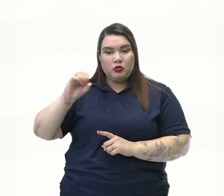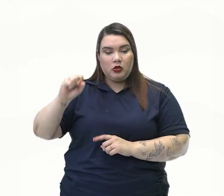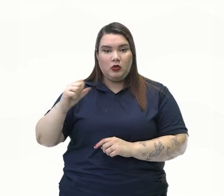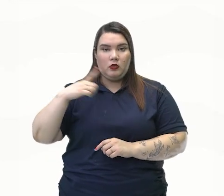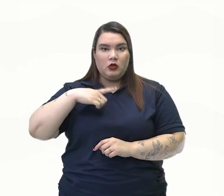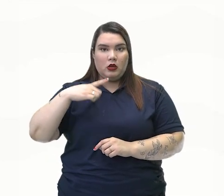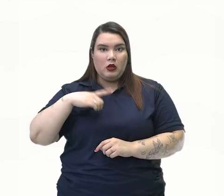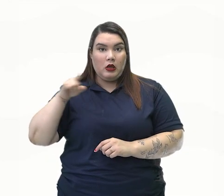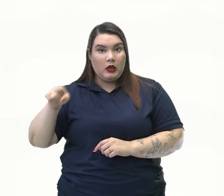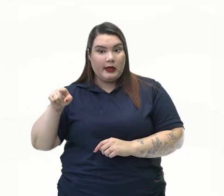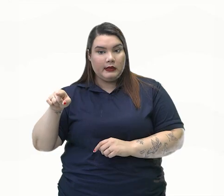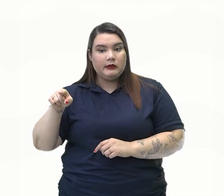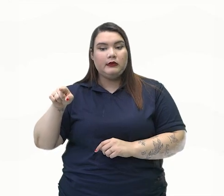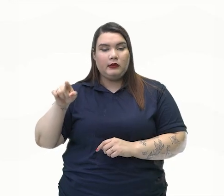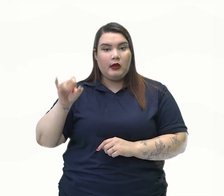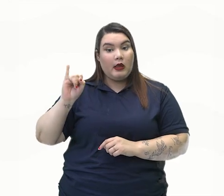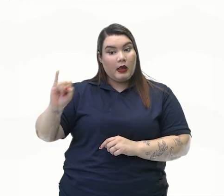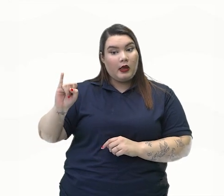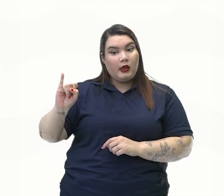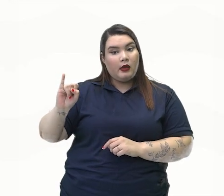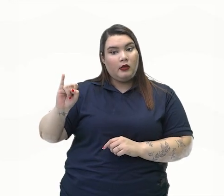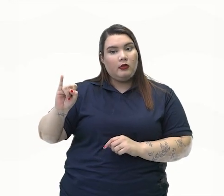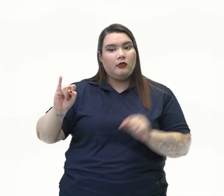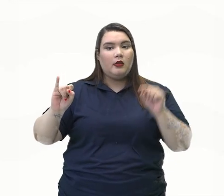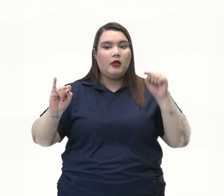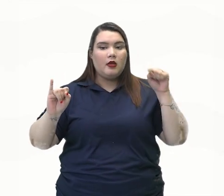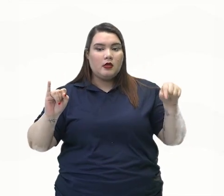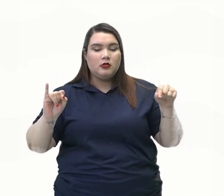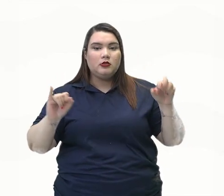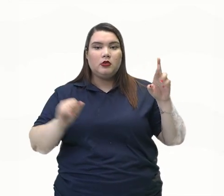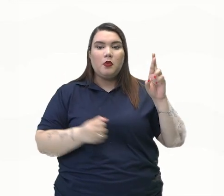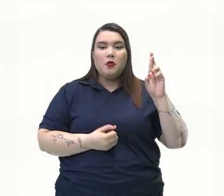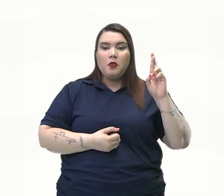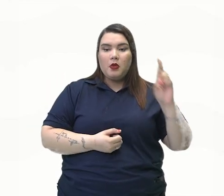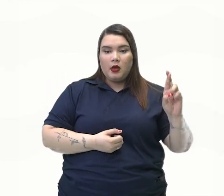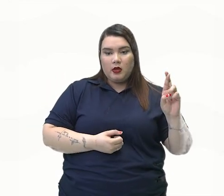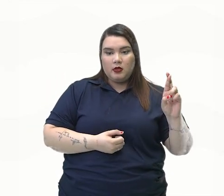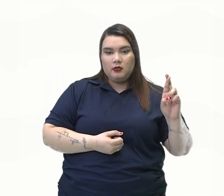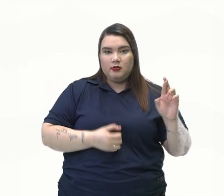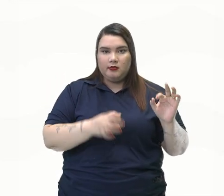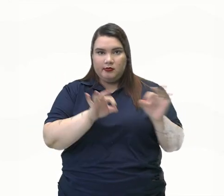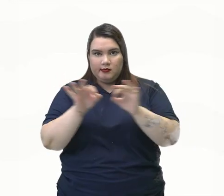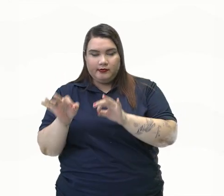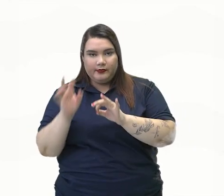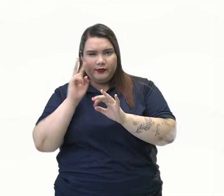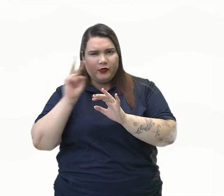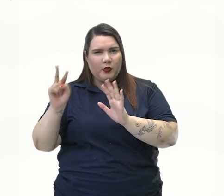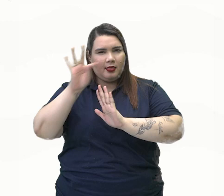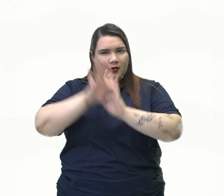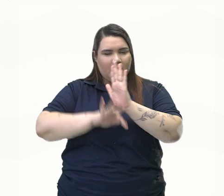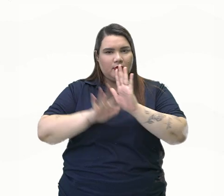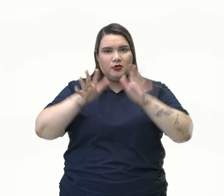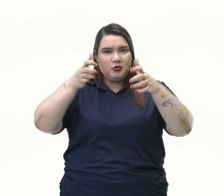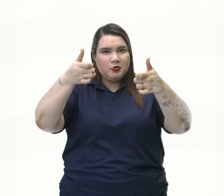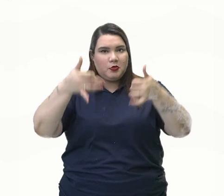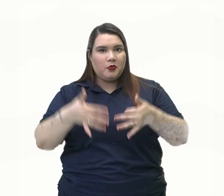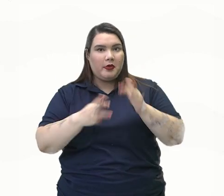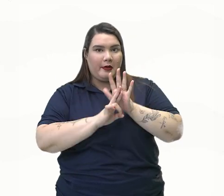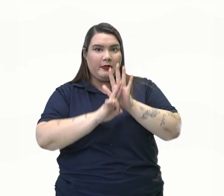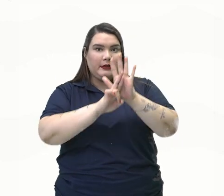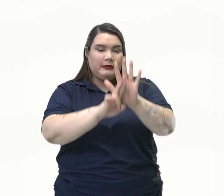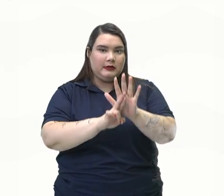vem da onde? Da luz incidente. E o raio refletido, você percebe aí que o